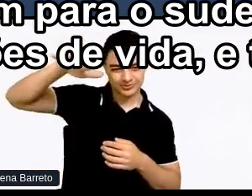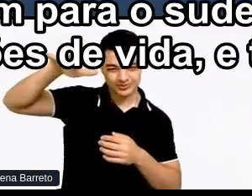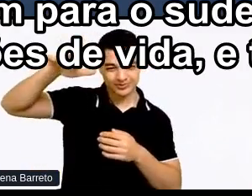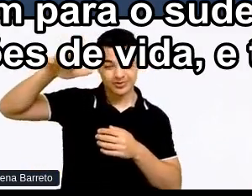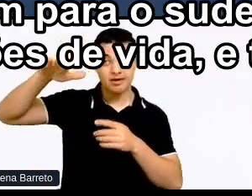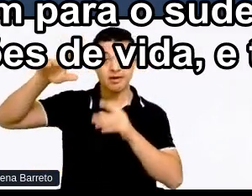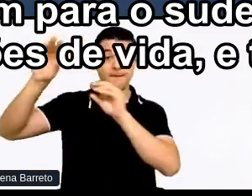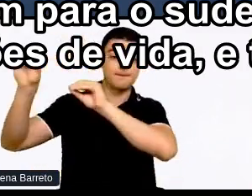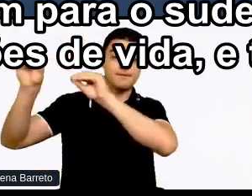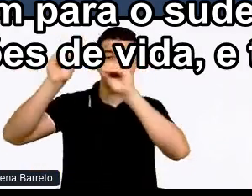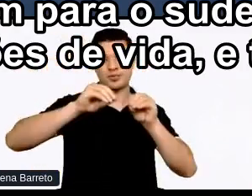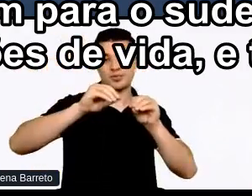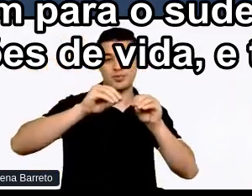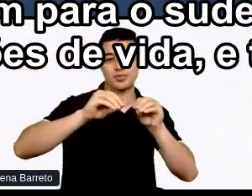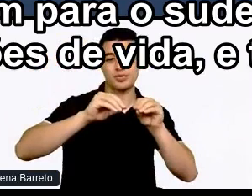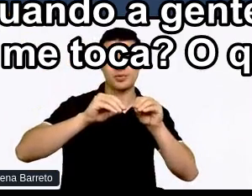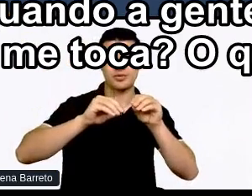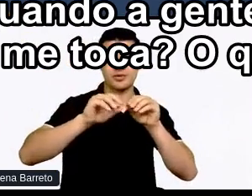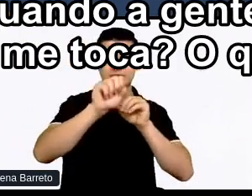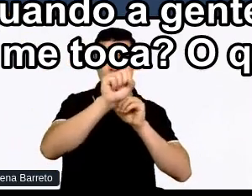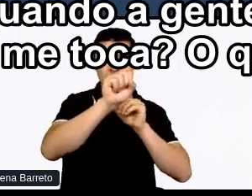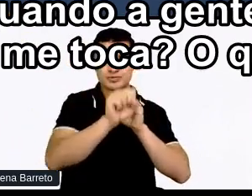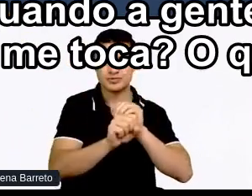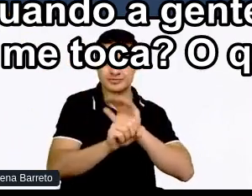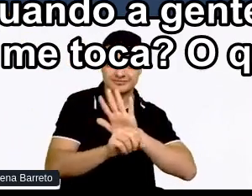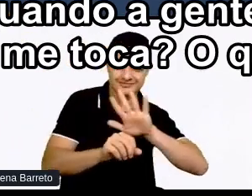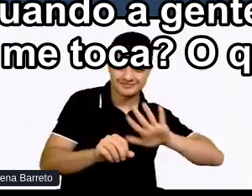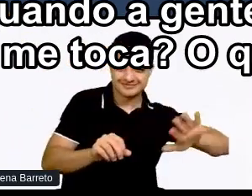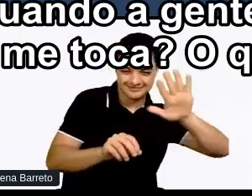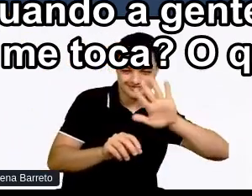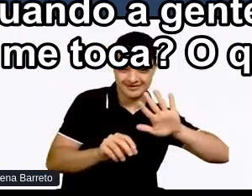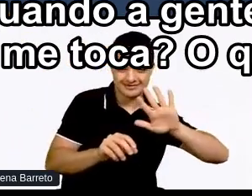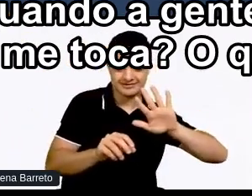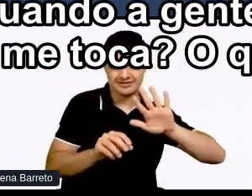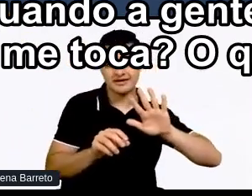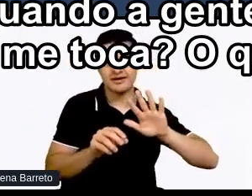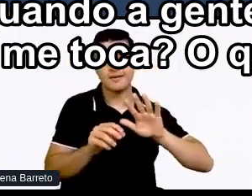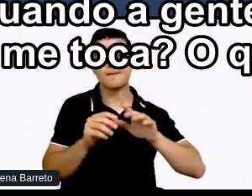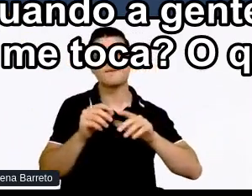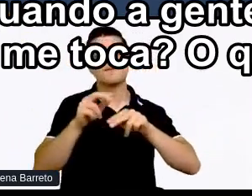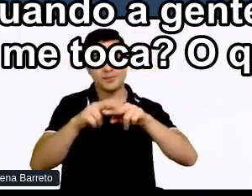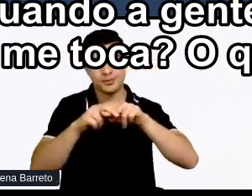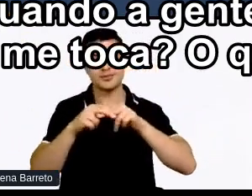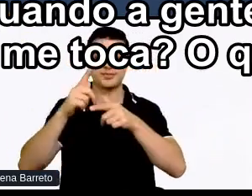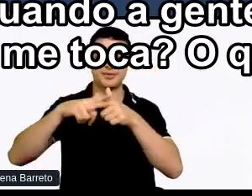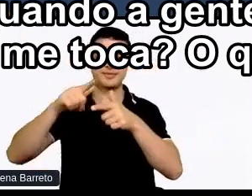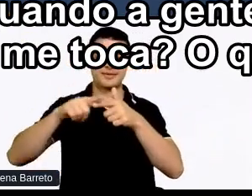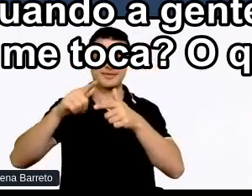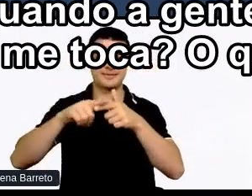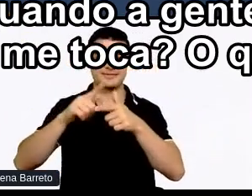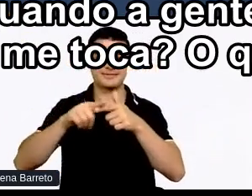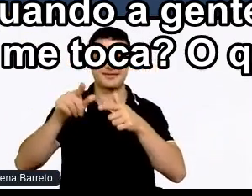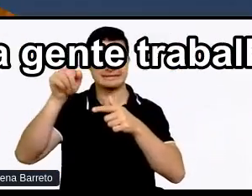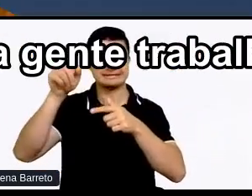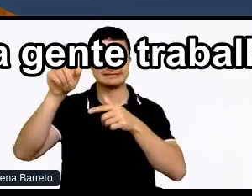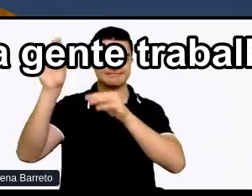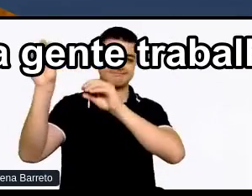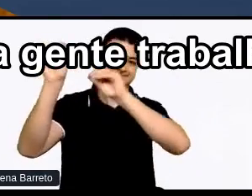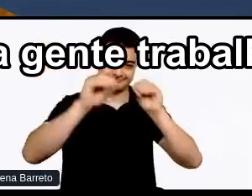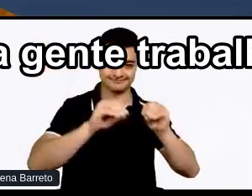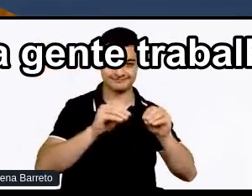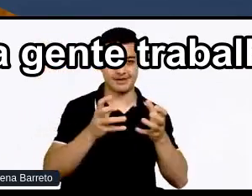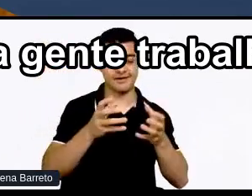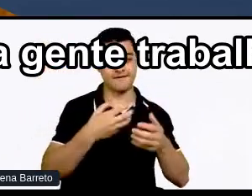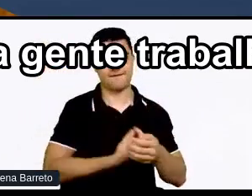melhores condições de vida, e também foi uma cisão. Então, quando a gente olha para essa causa, né, o que me toca, o que é meu